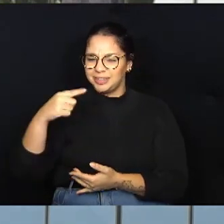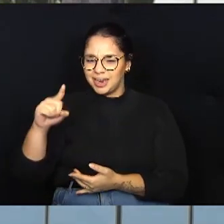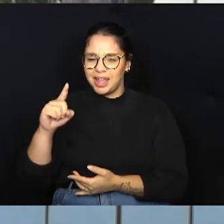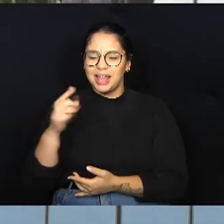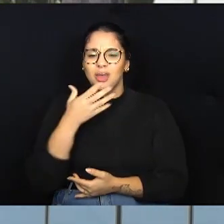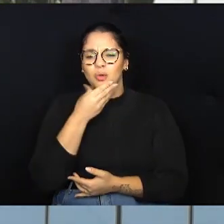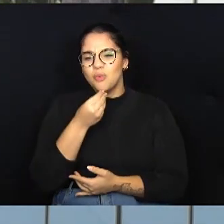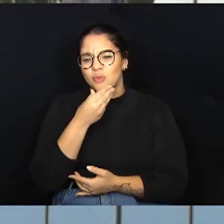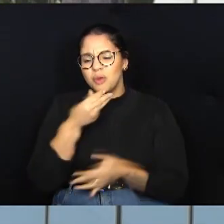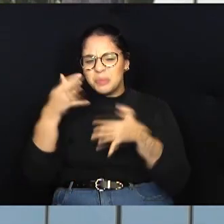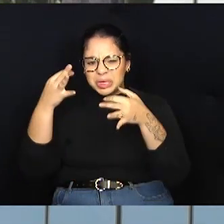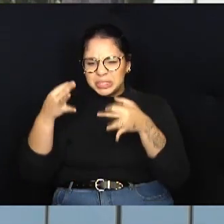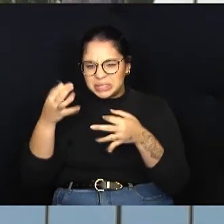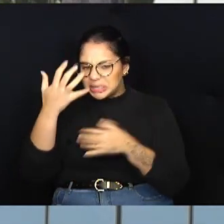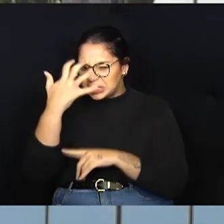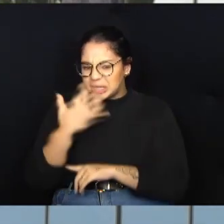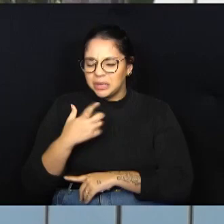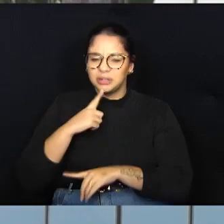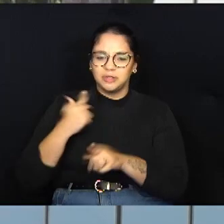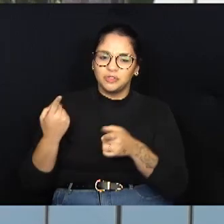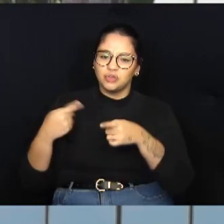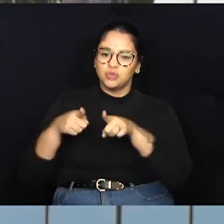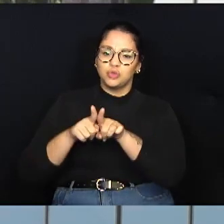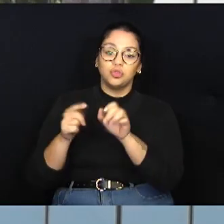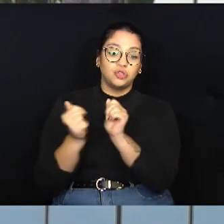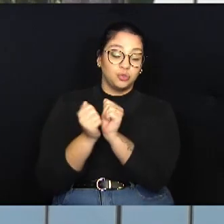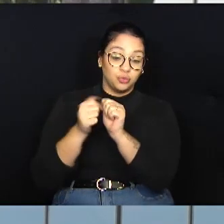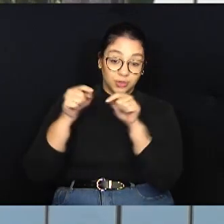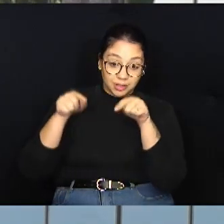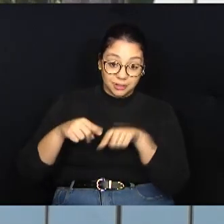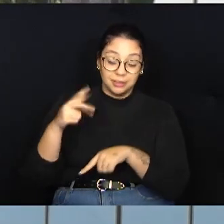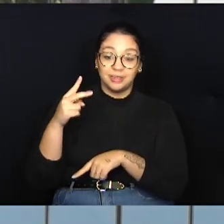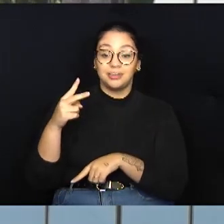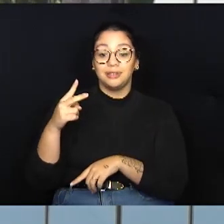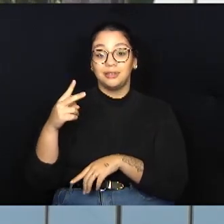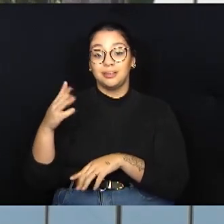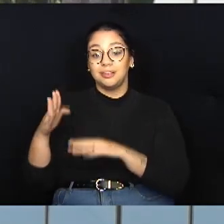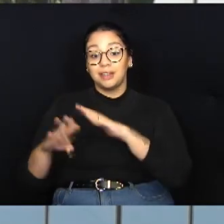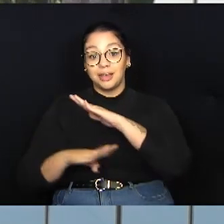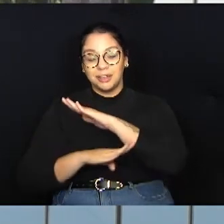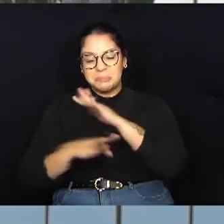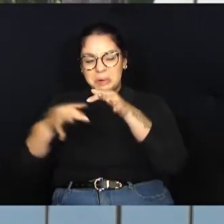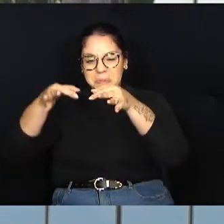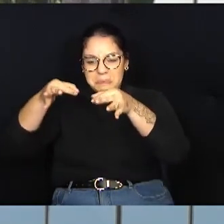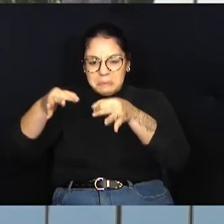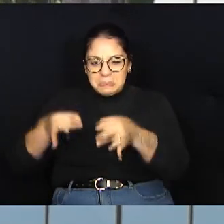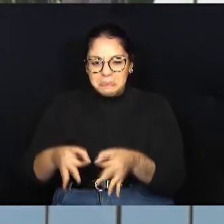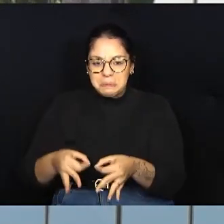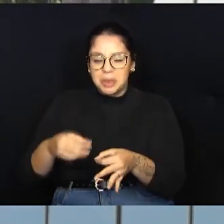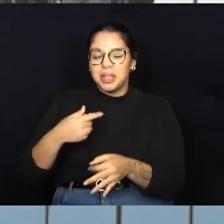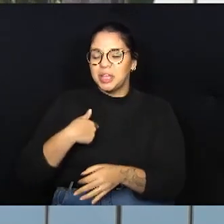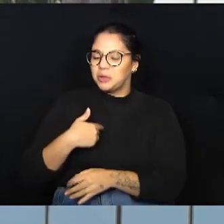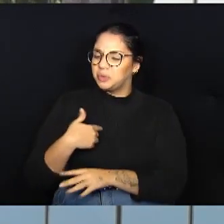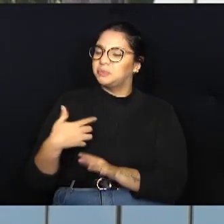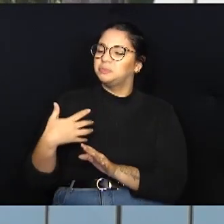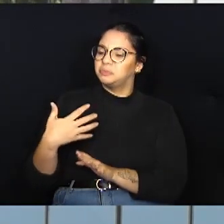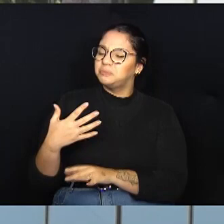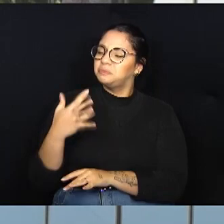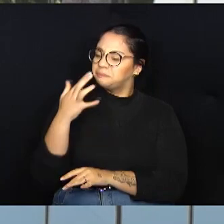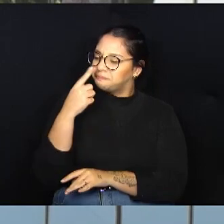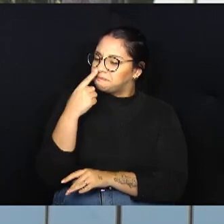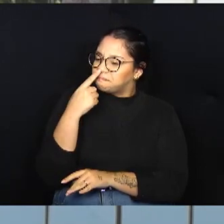meu companheiro aqui na Câmara, uma pessoa muito capaz, muito íntegra e que eu tenho uma especial